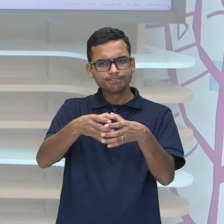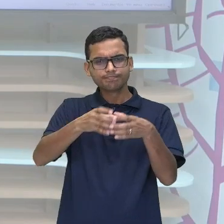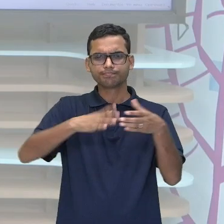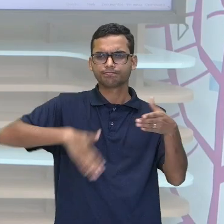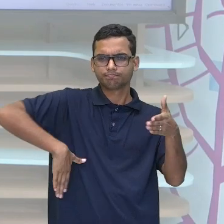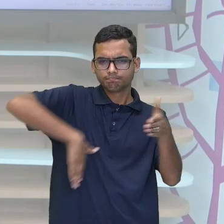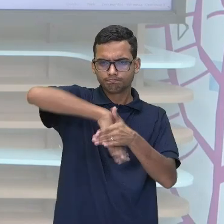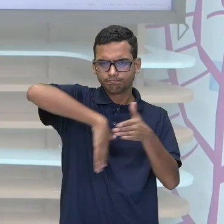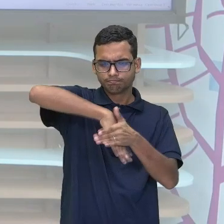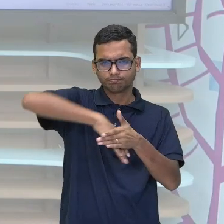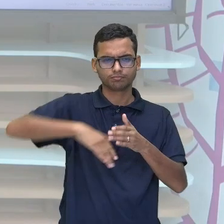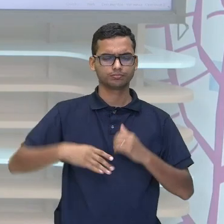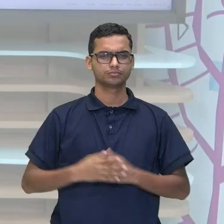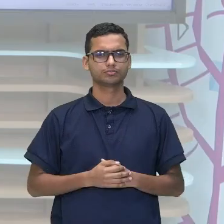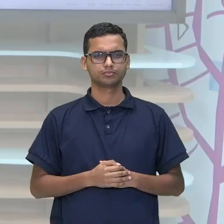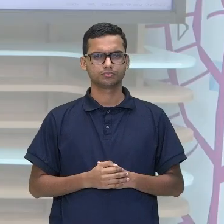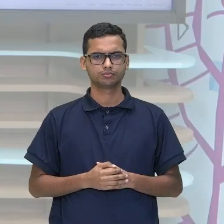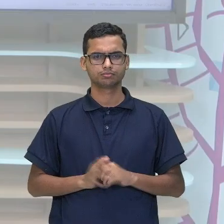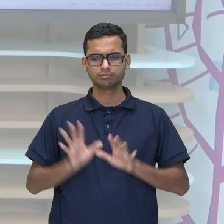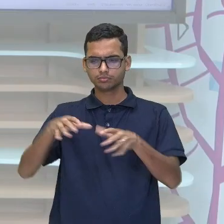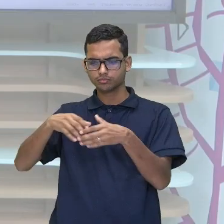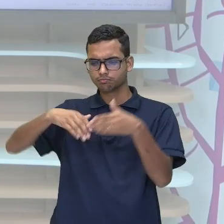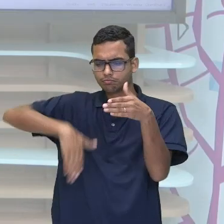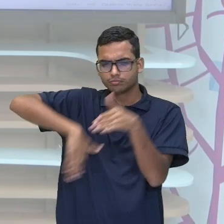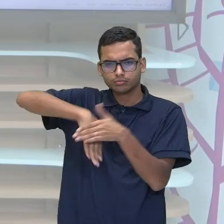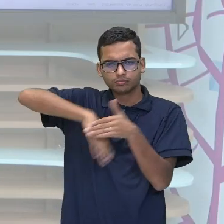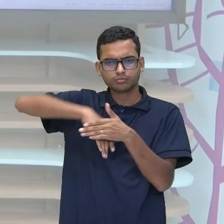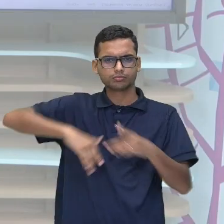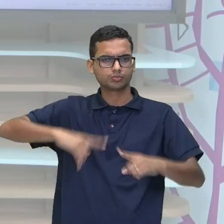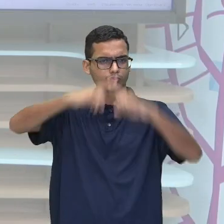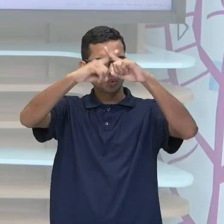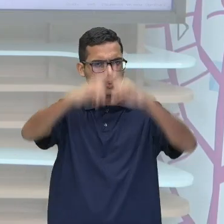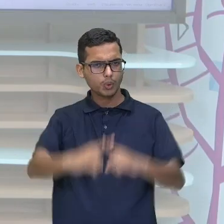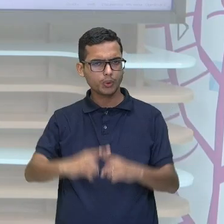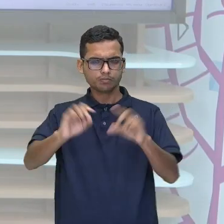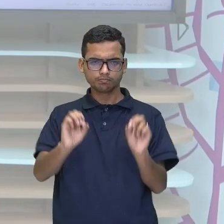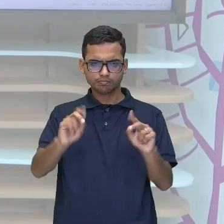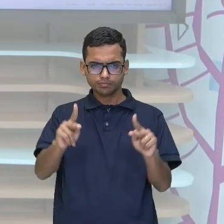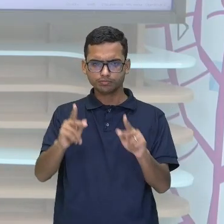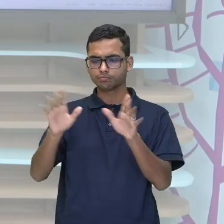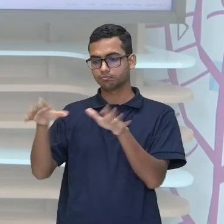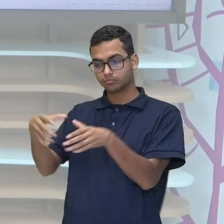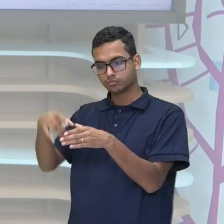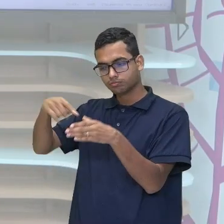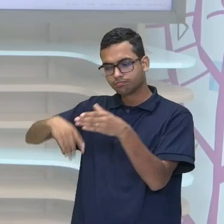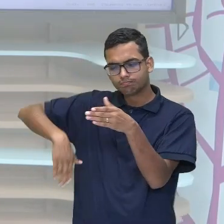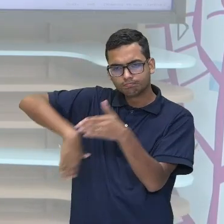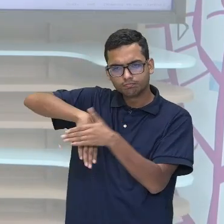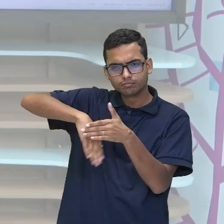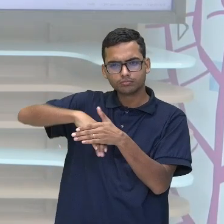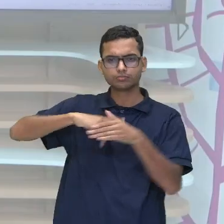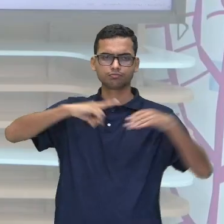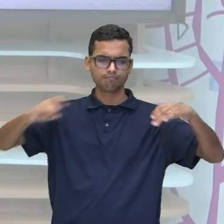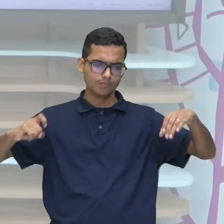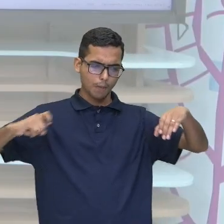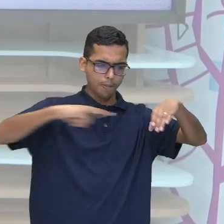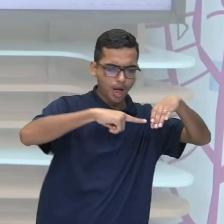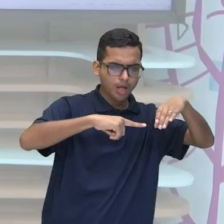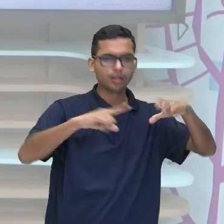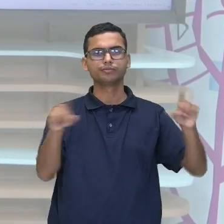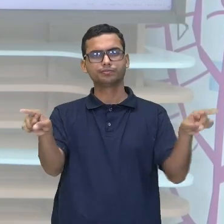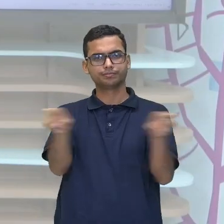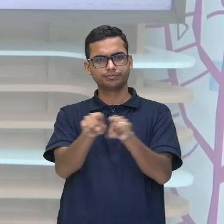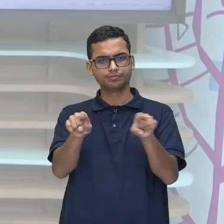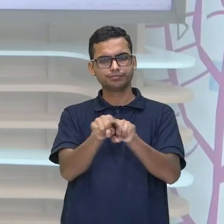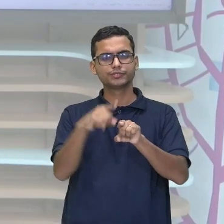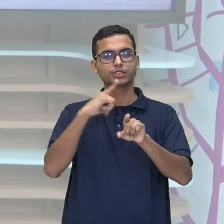time de futebol. Este time está participando de um campeonato, ok? Esse time, ele faz gols, mas ele também